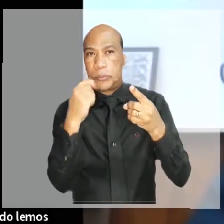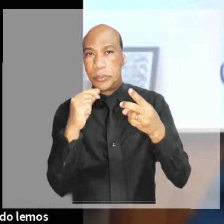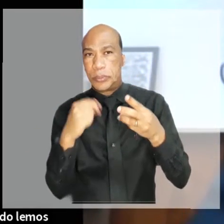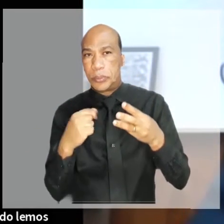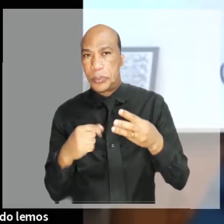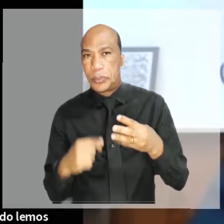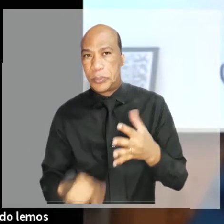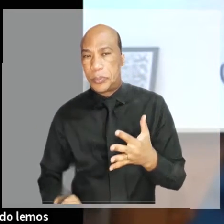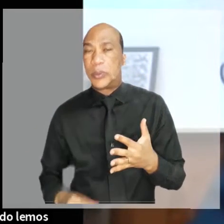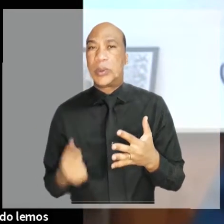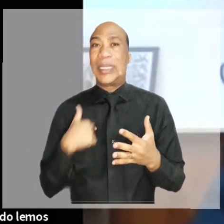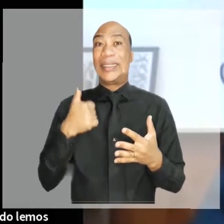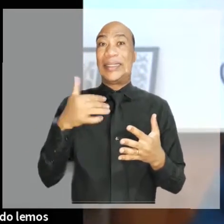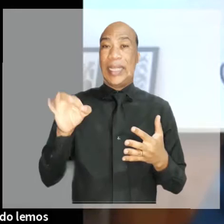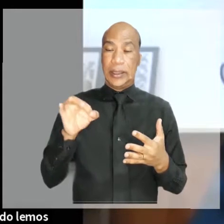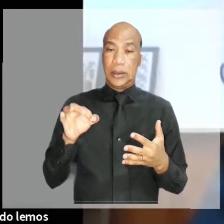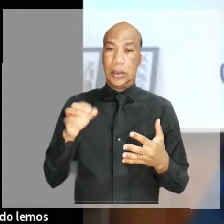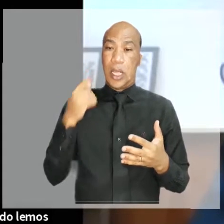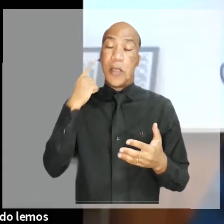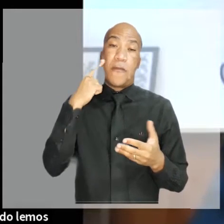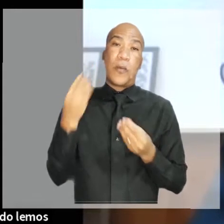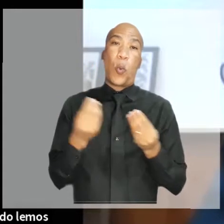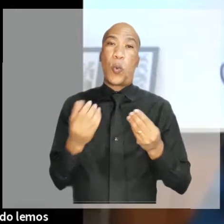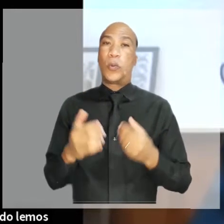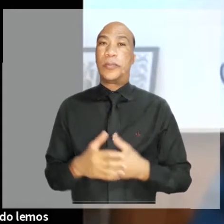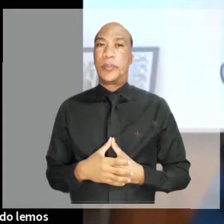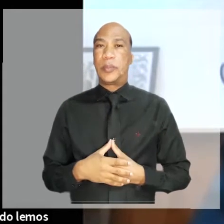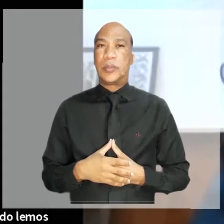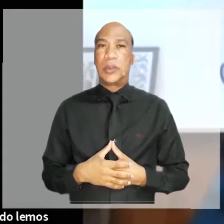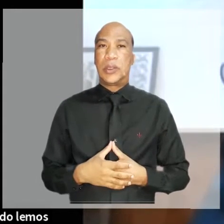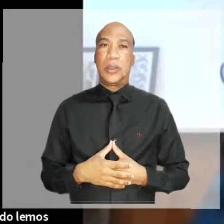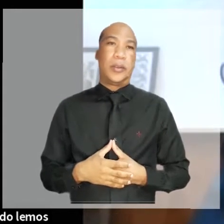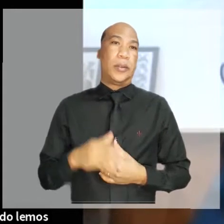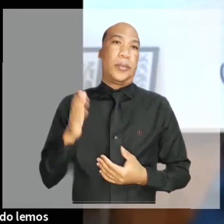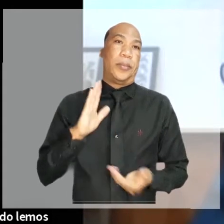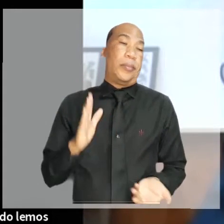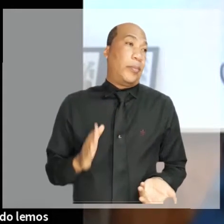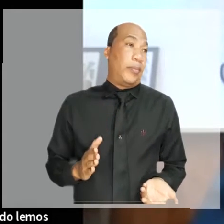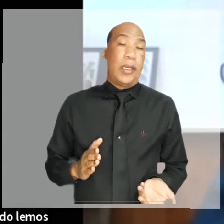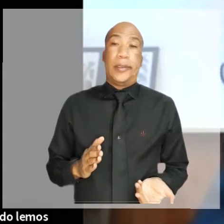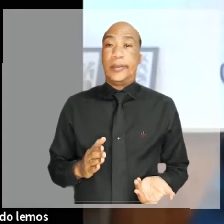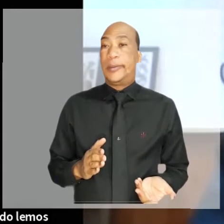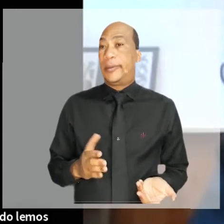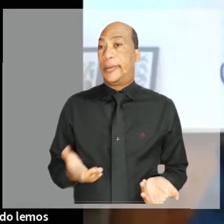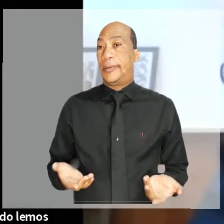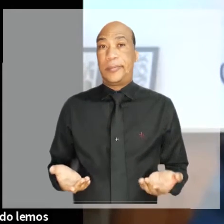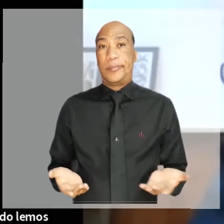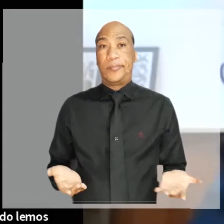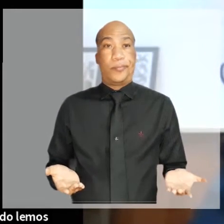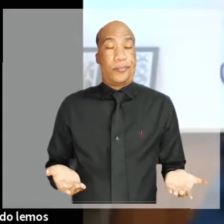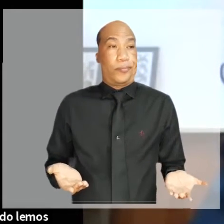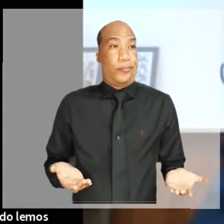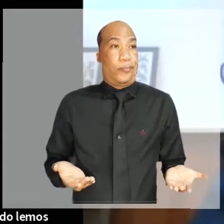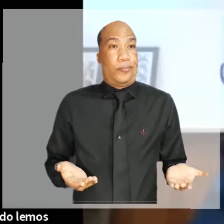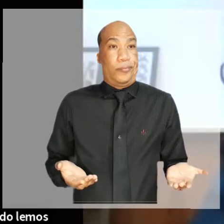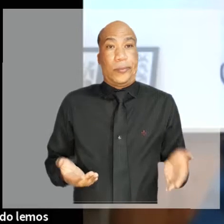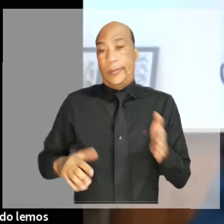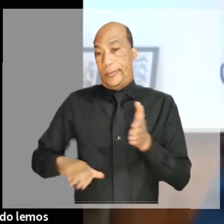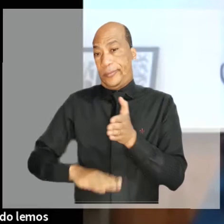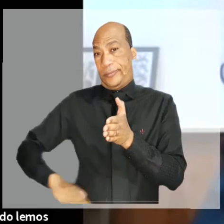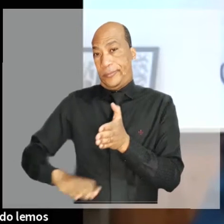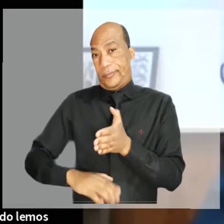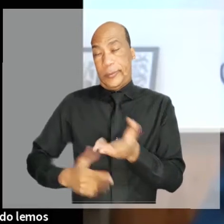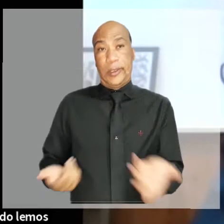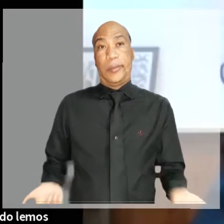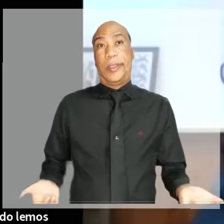ranking. Não é surpresa que o Brasil fique atrás desses blocos majoritários, até o doutor Ivo e